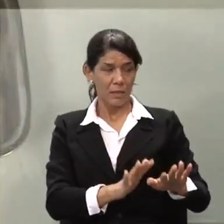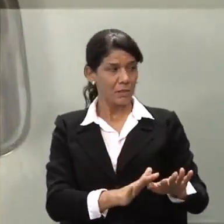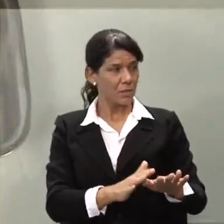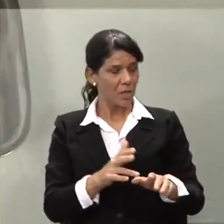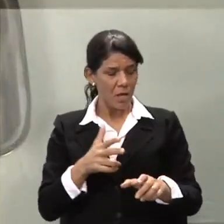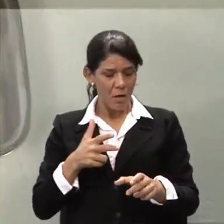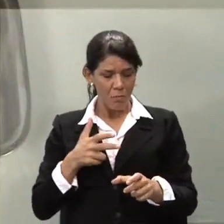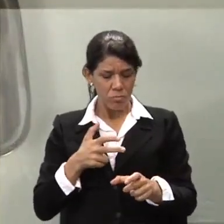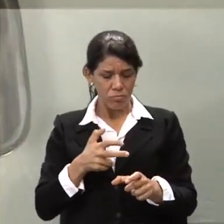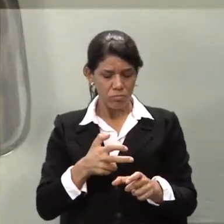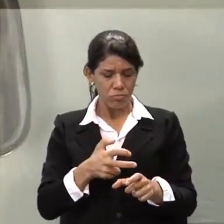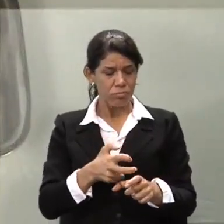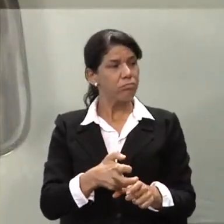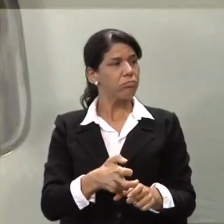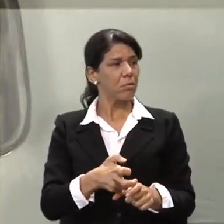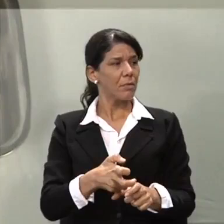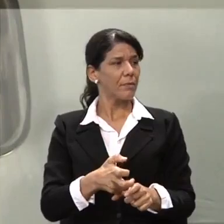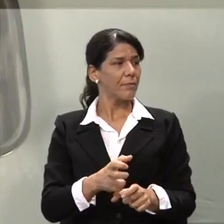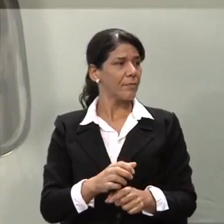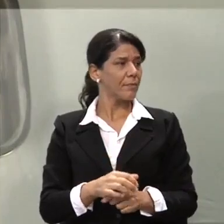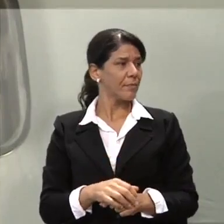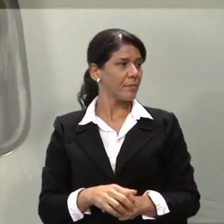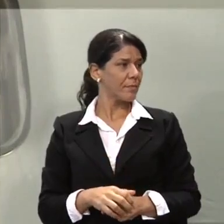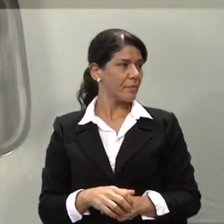uma cuba.